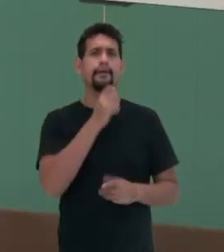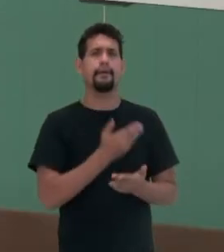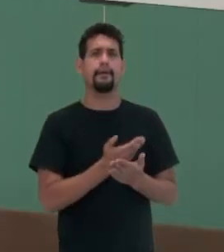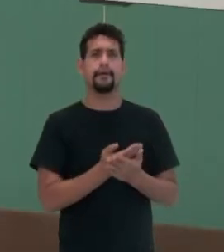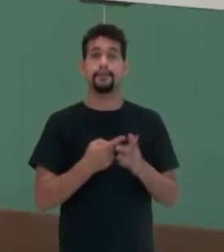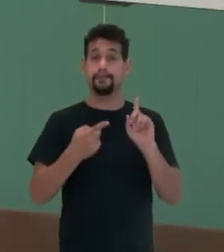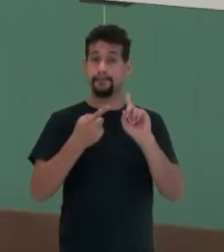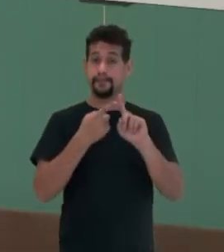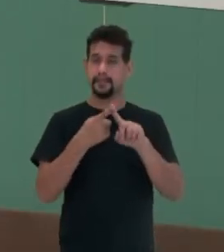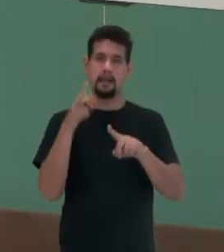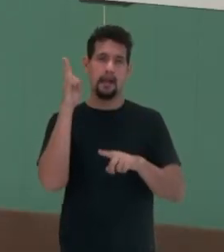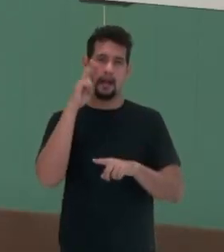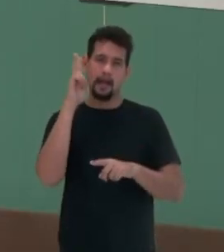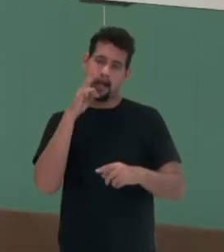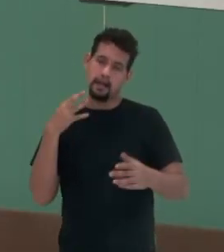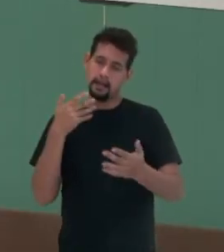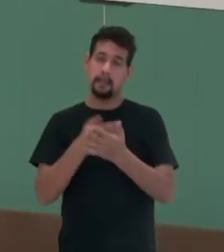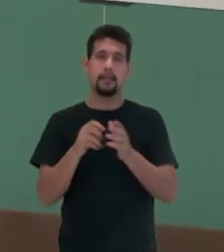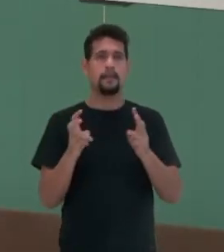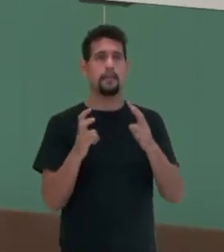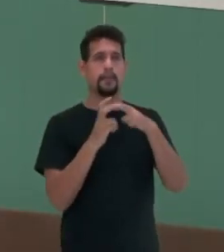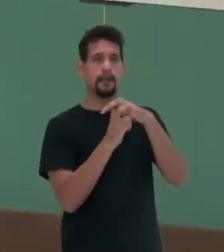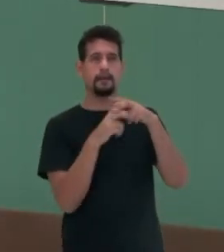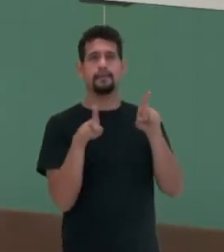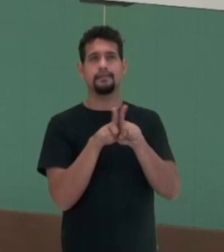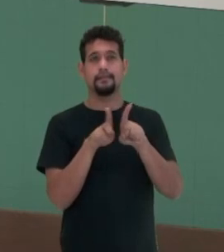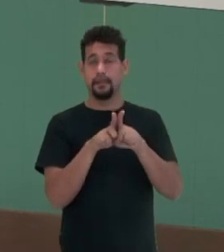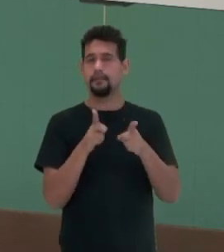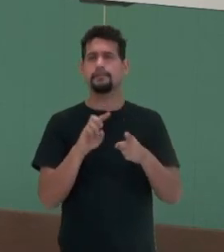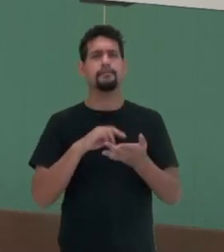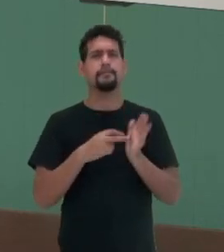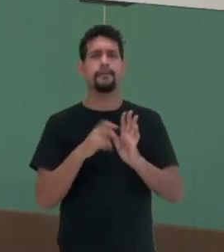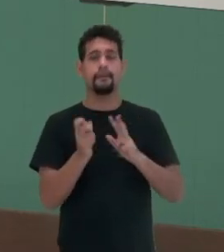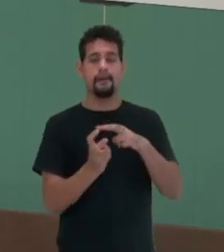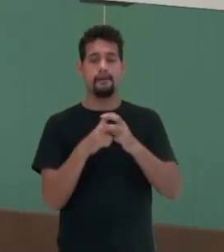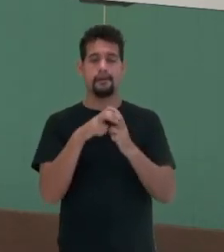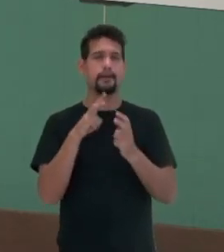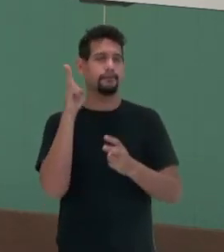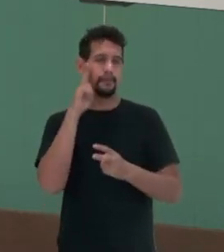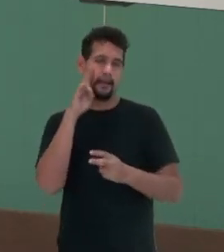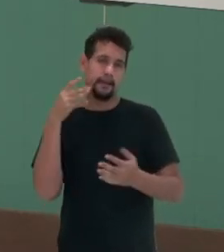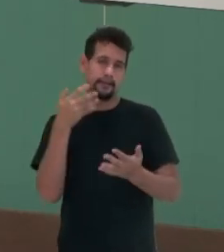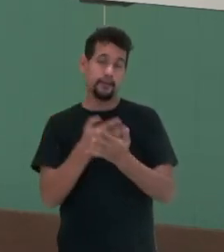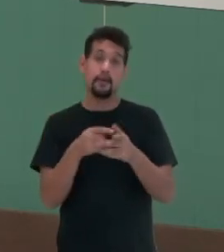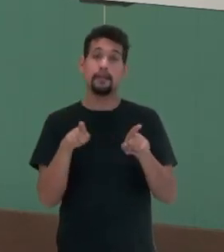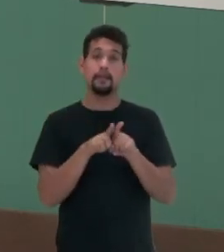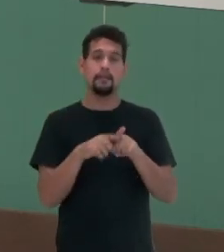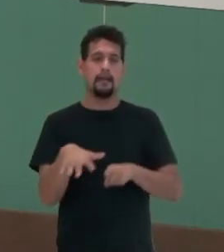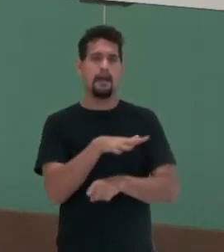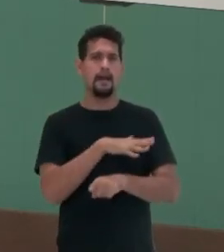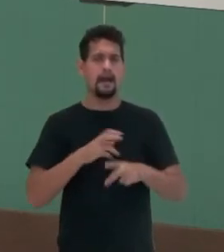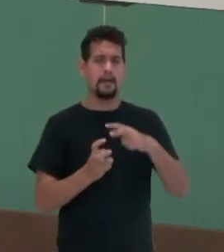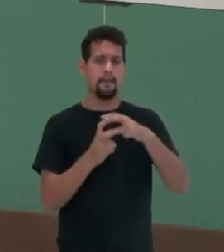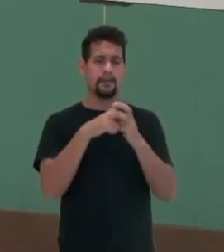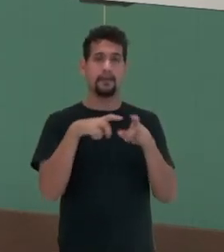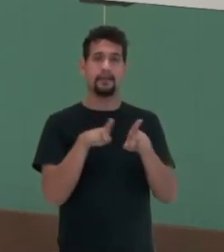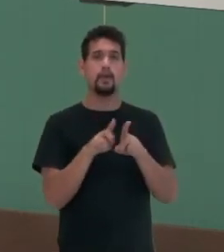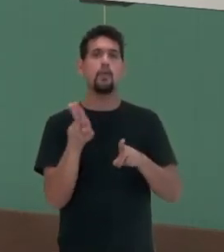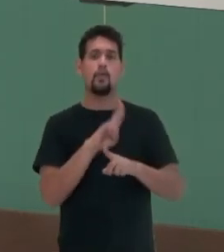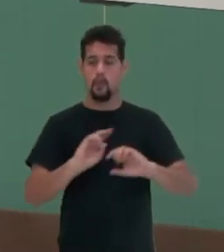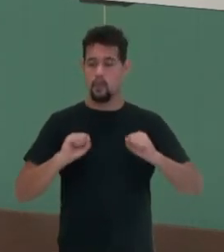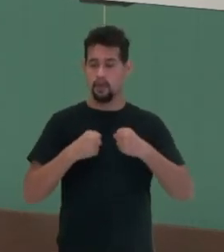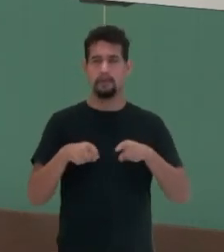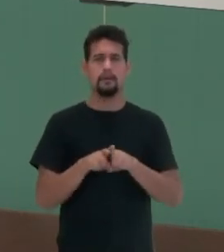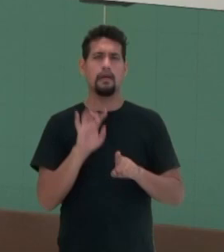gente viu sobre a luta de aproximação, no caso jiu-jitsu, nós falamos sobre a sua história, a área de combate, a vestimenta,